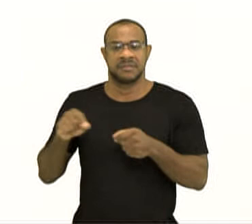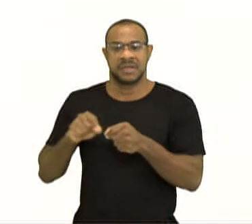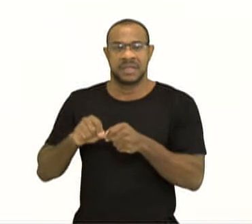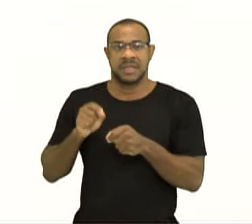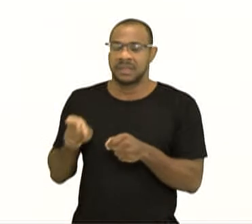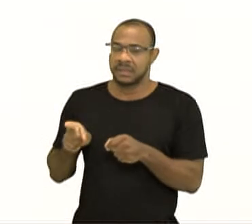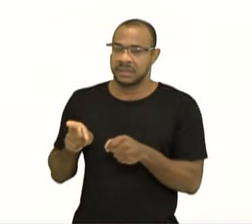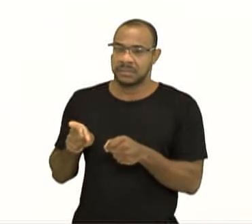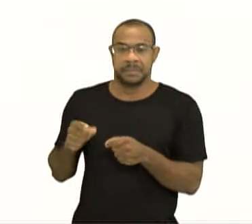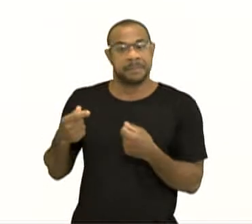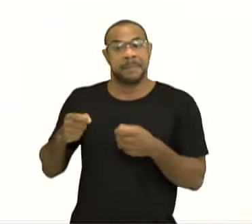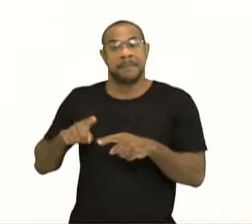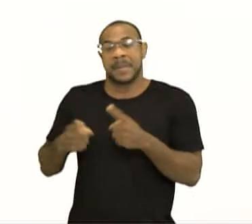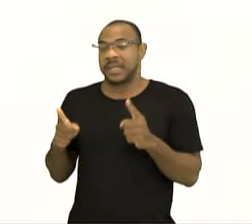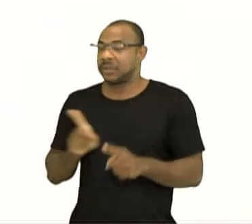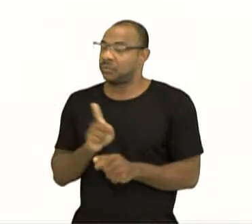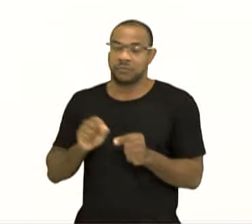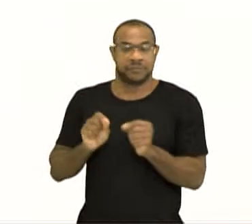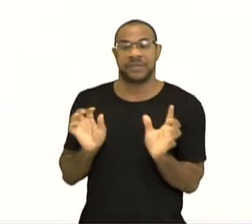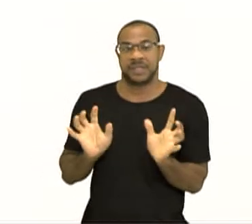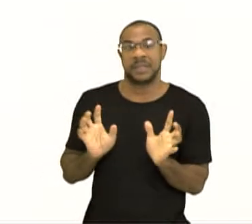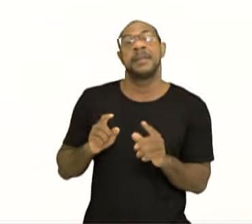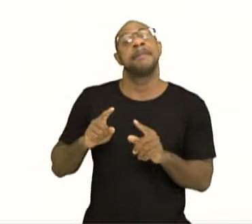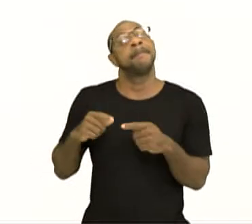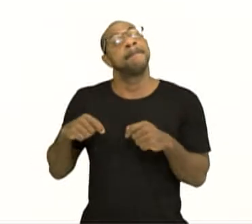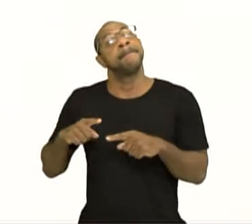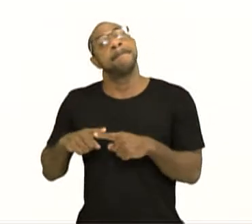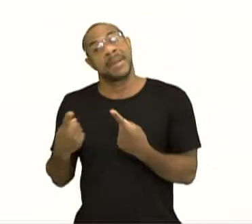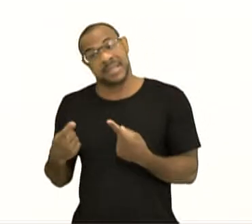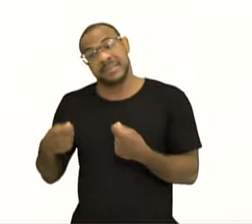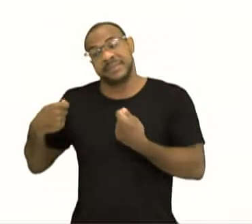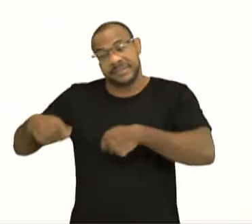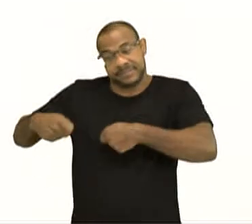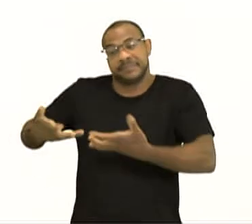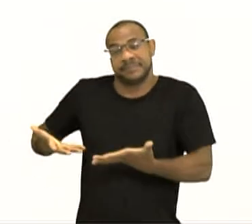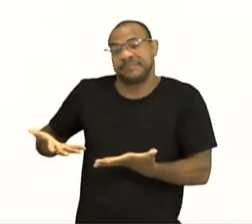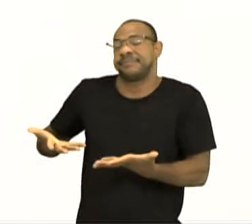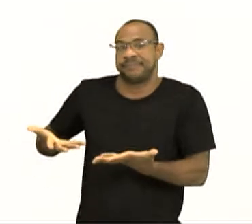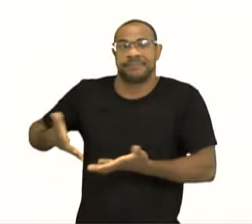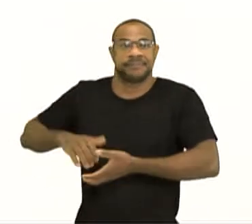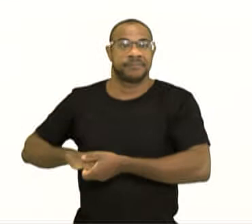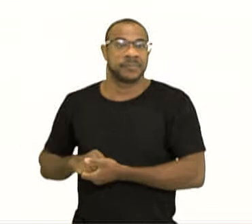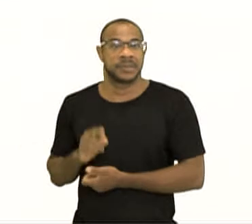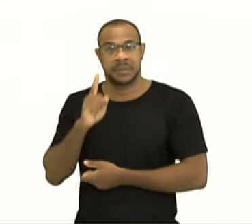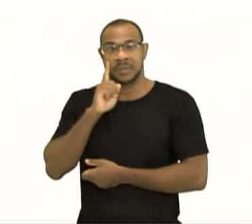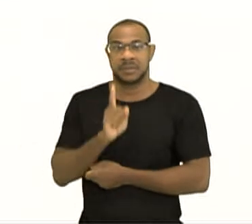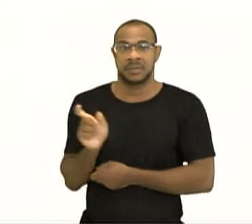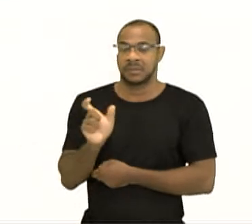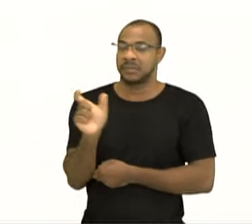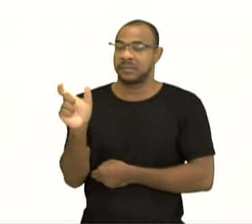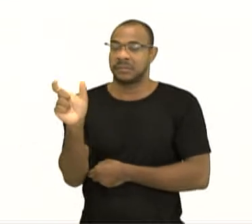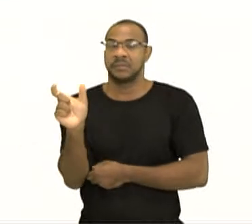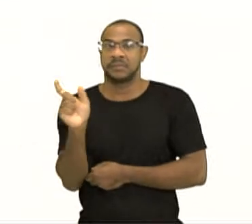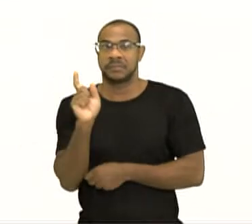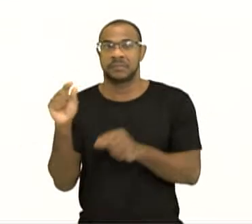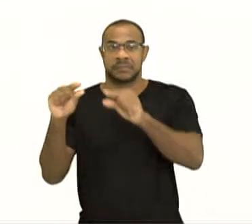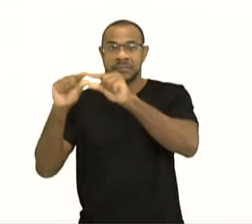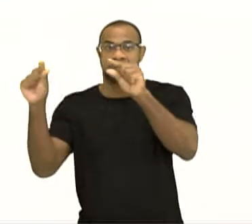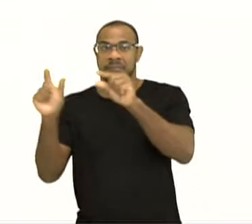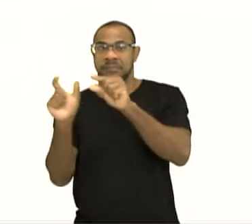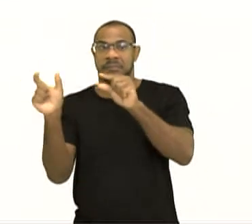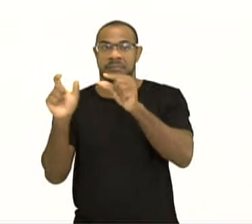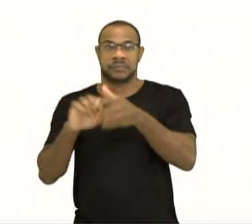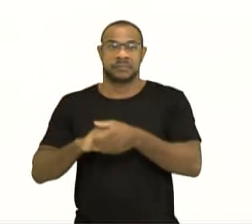não estava, por alguma razão, mas deveria, tá ok? Então, o should have, tá, pessoal? Então, o